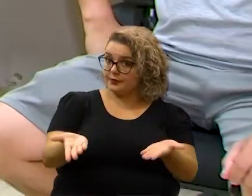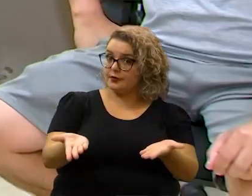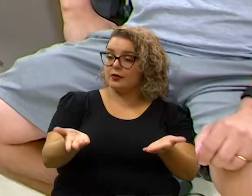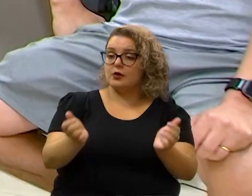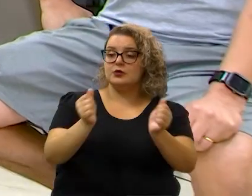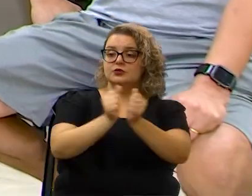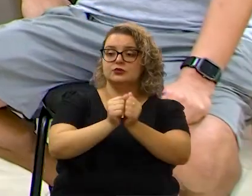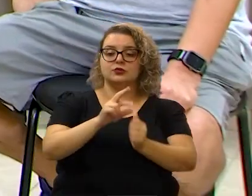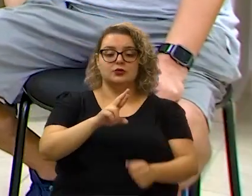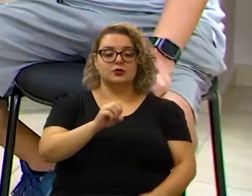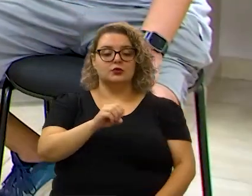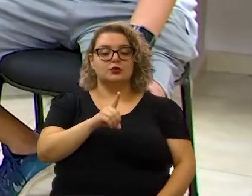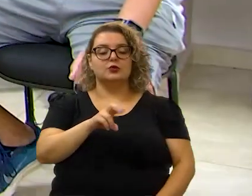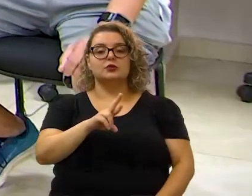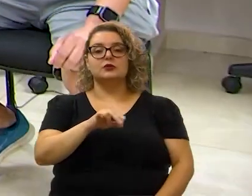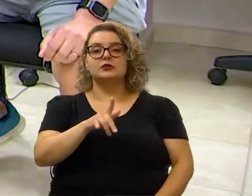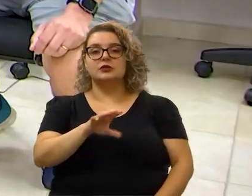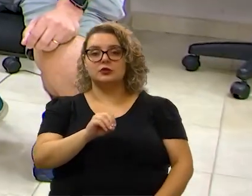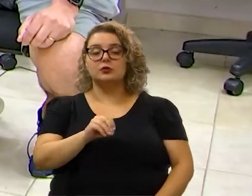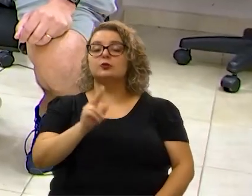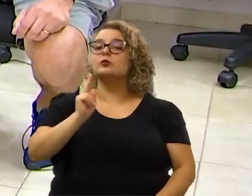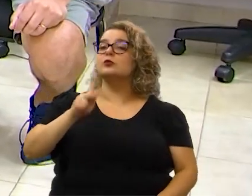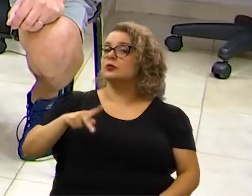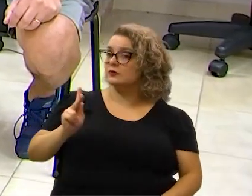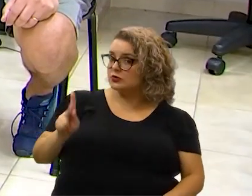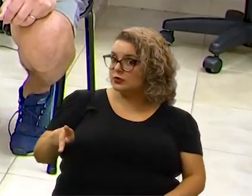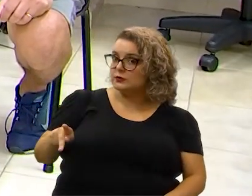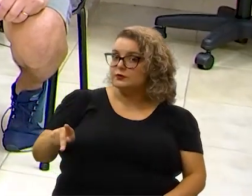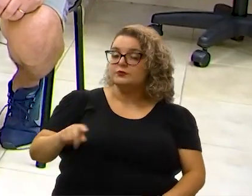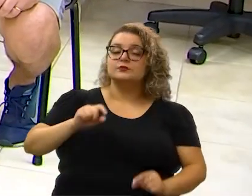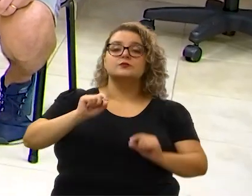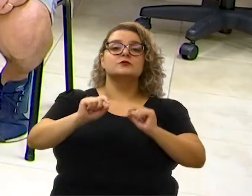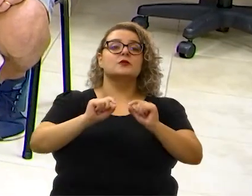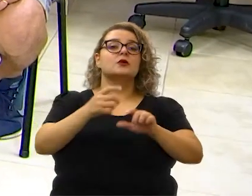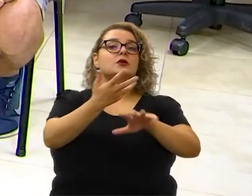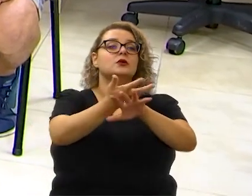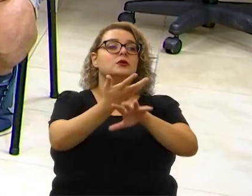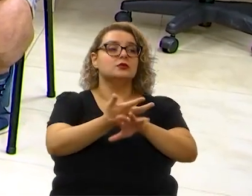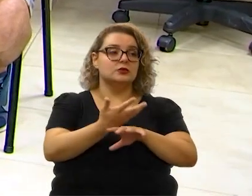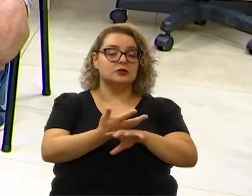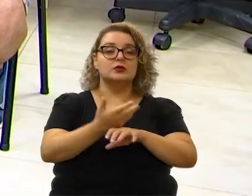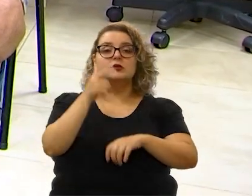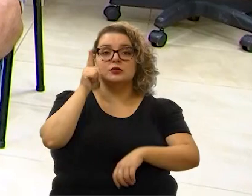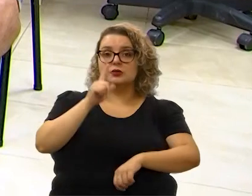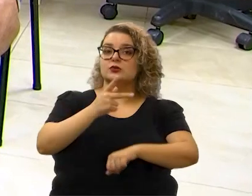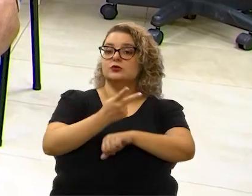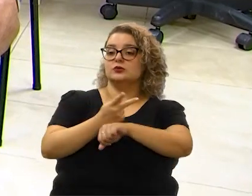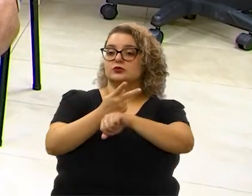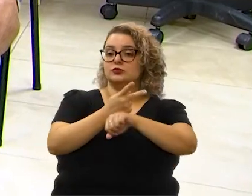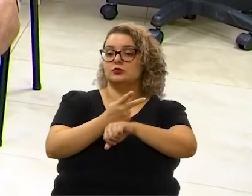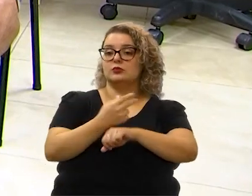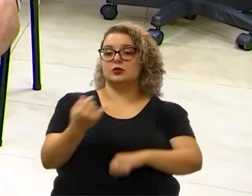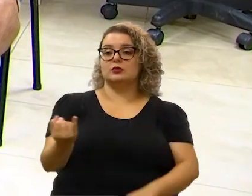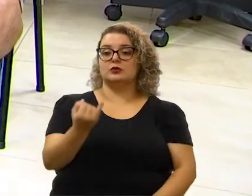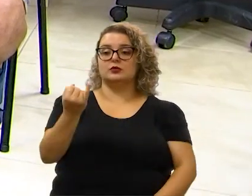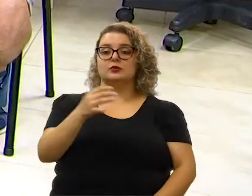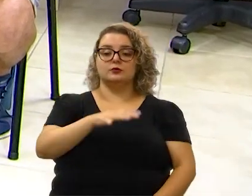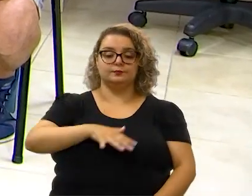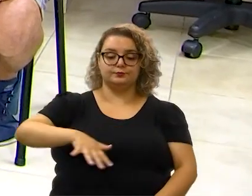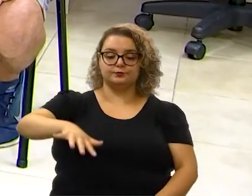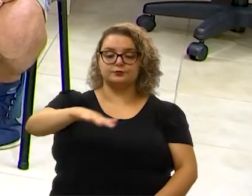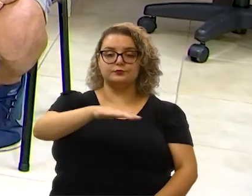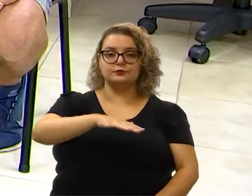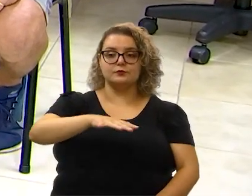educação com o Rodrigo Hirai, professor que conseguiu um prêmio aí importante, não é?